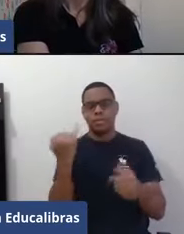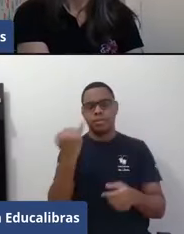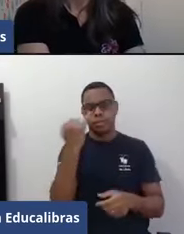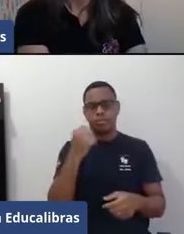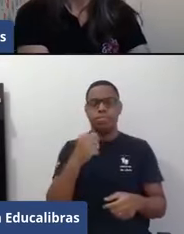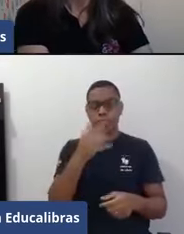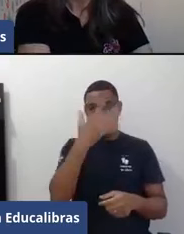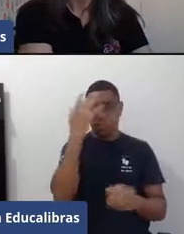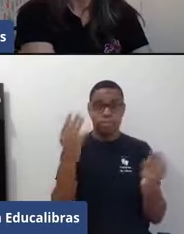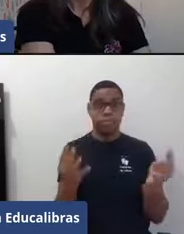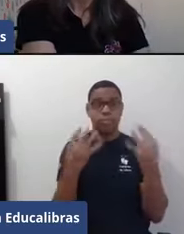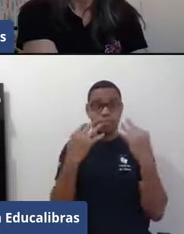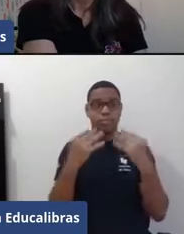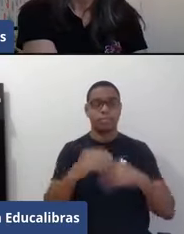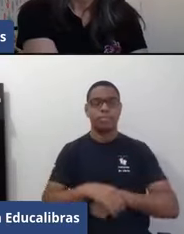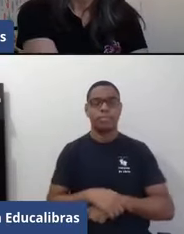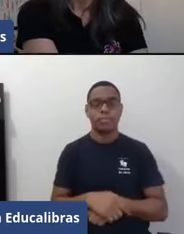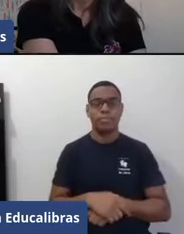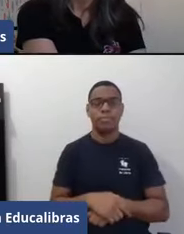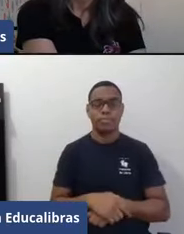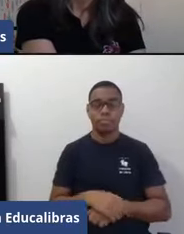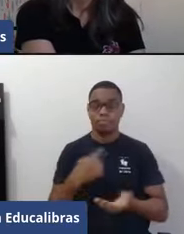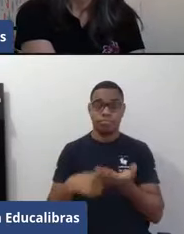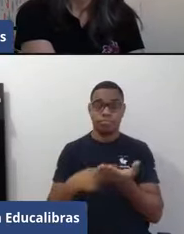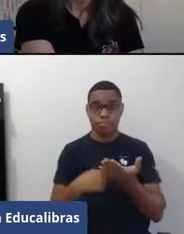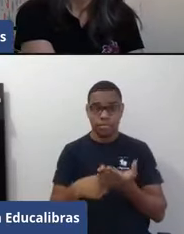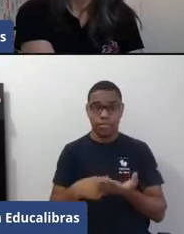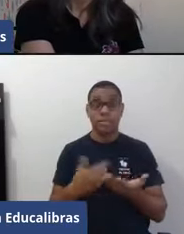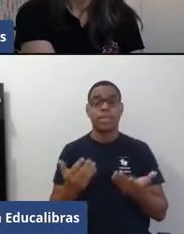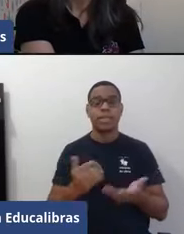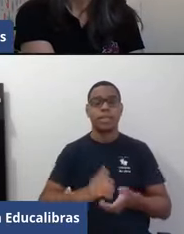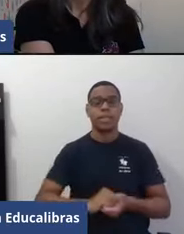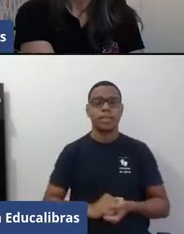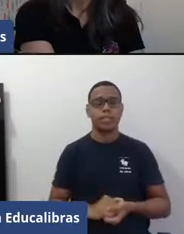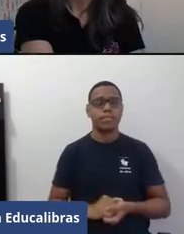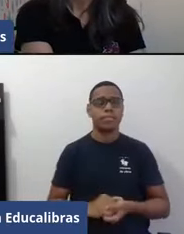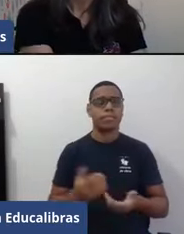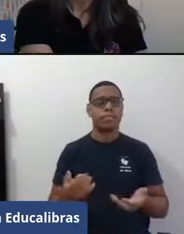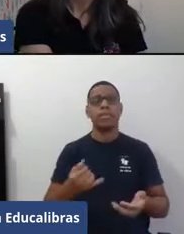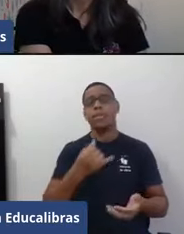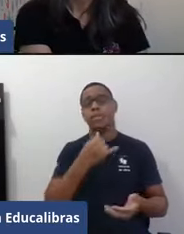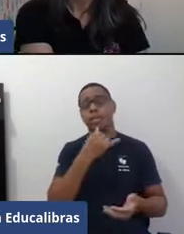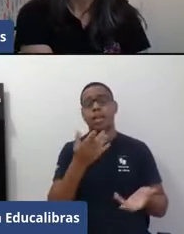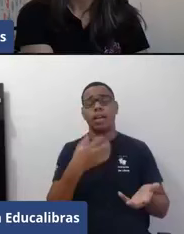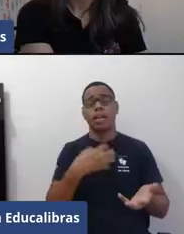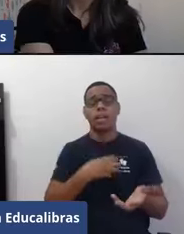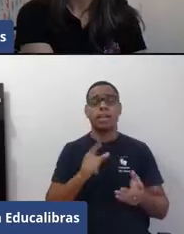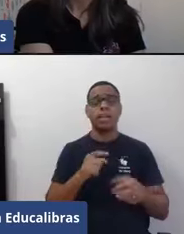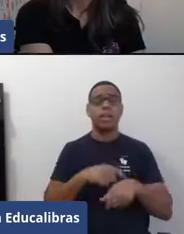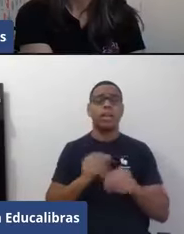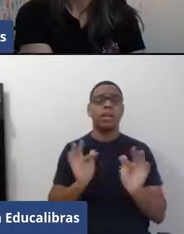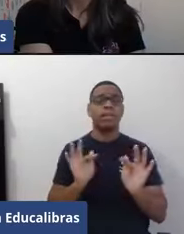público, a gente não consegue mobilizar. Olha, a gente infelizmente está chegando no final,